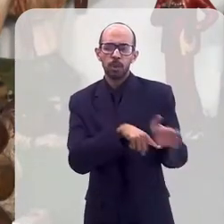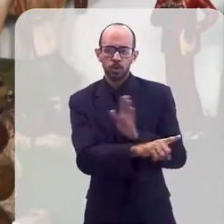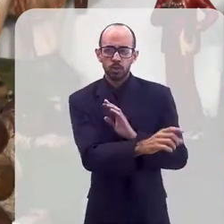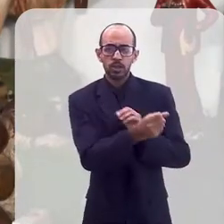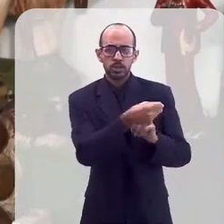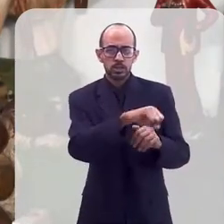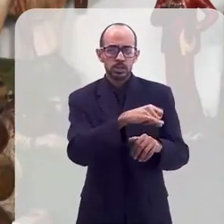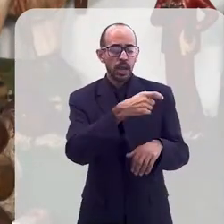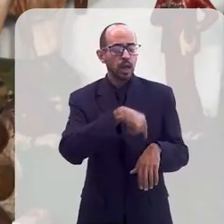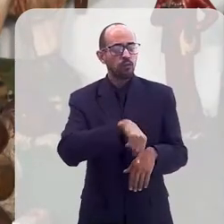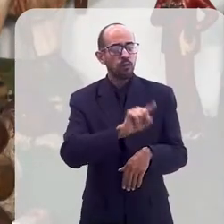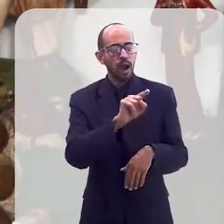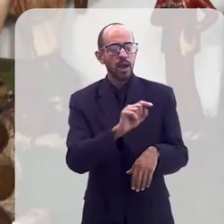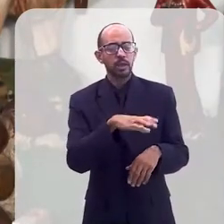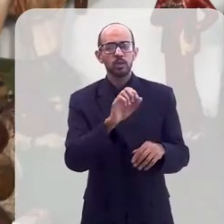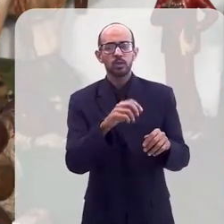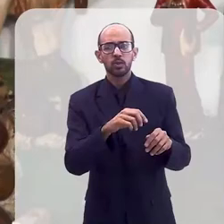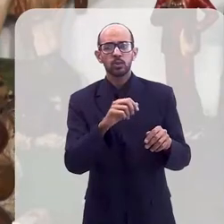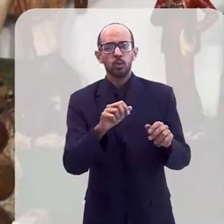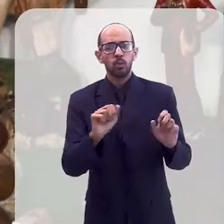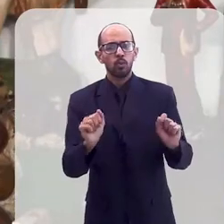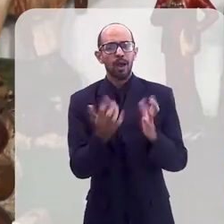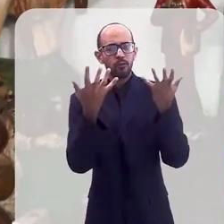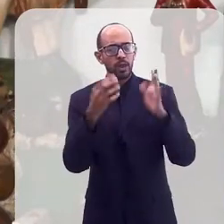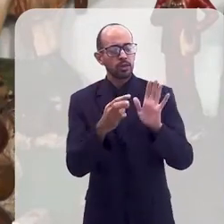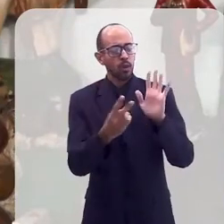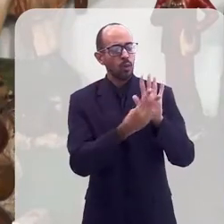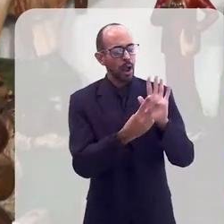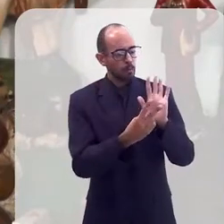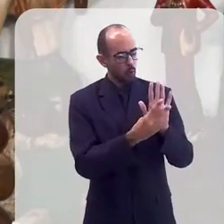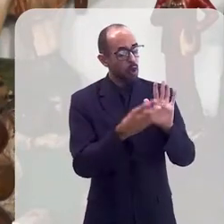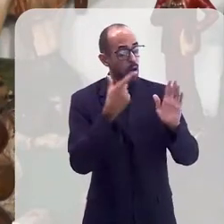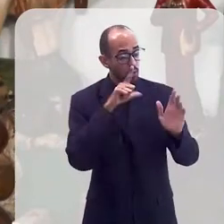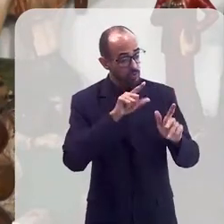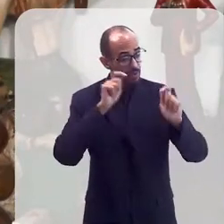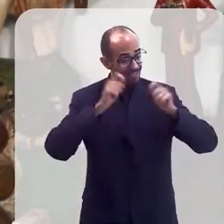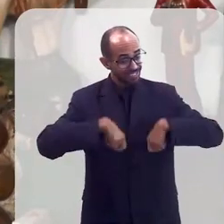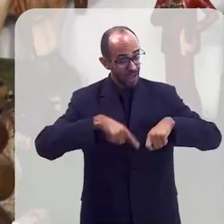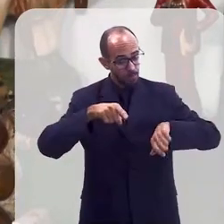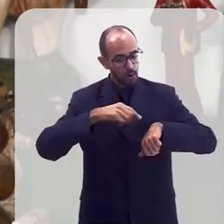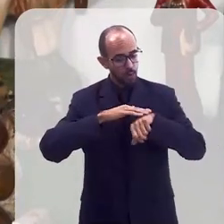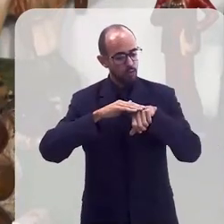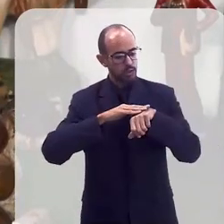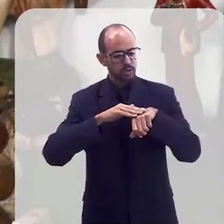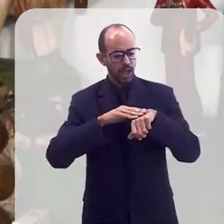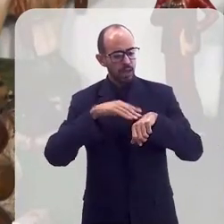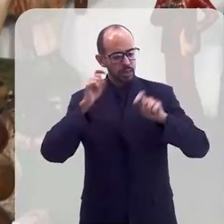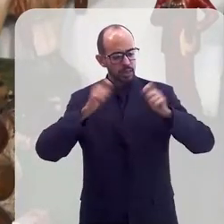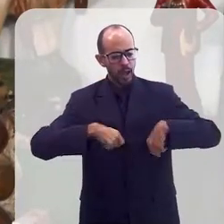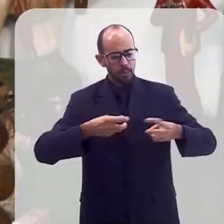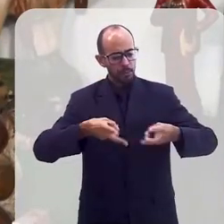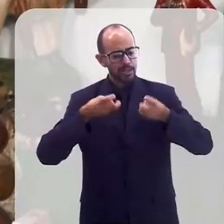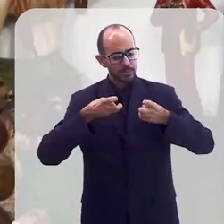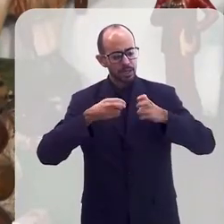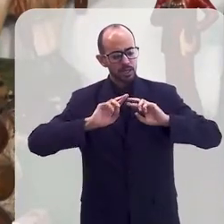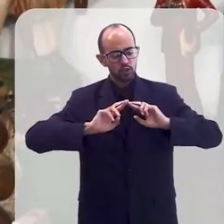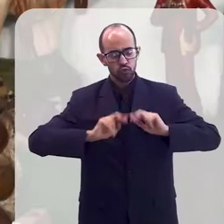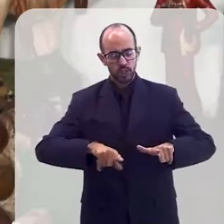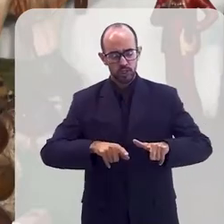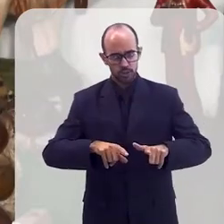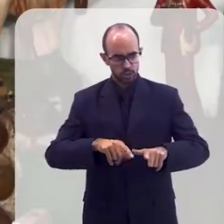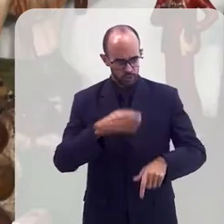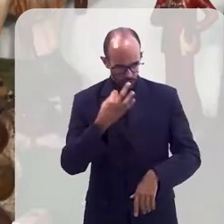se ela vem numa gira de caboclo, ela consegue falar com o caboclo. Sim. Ela consegue ouvir, que é diferente de